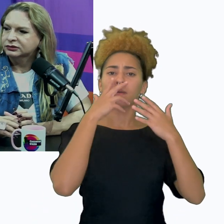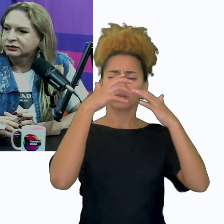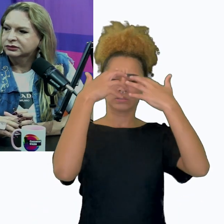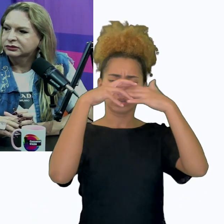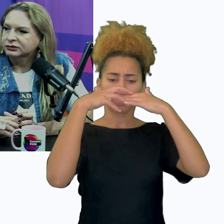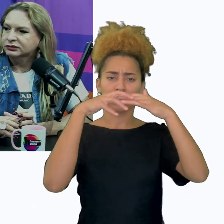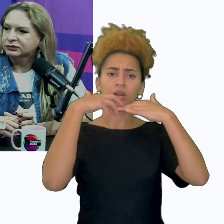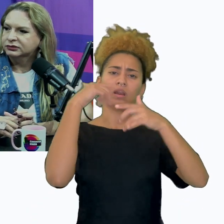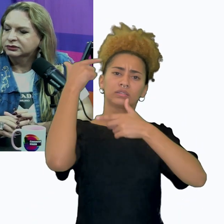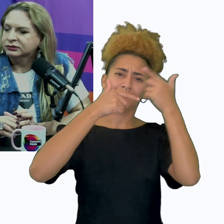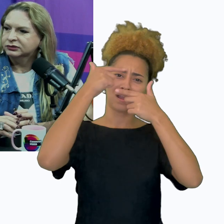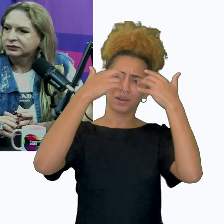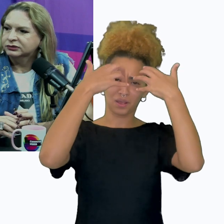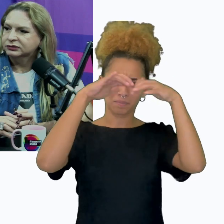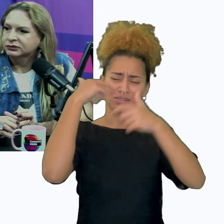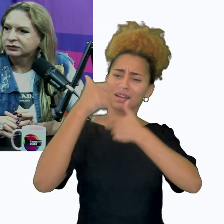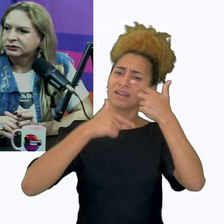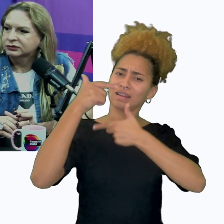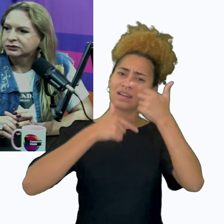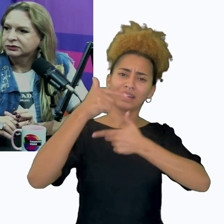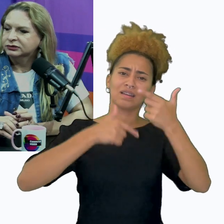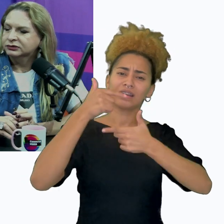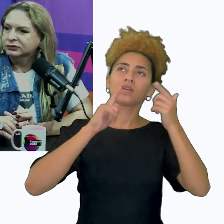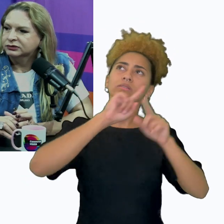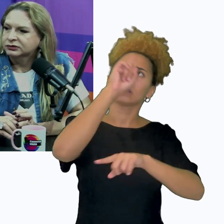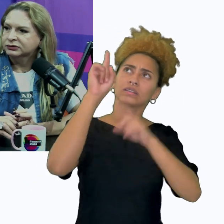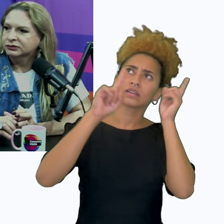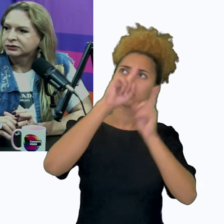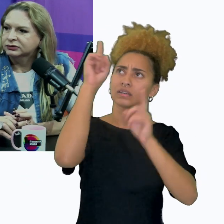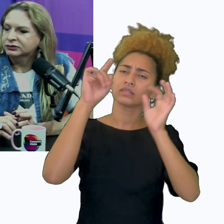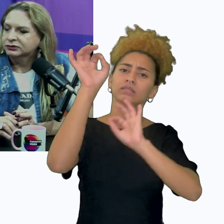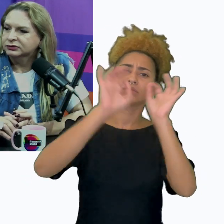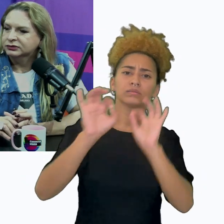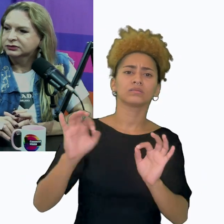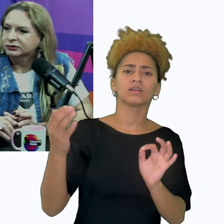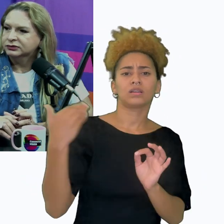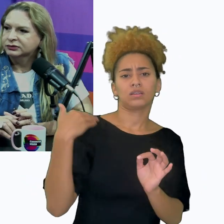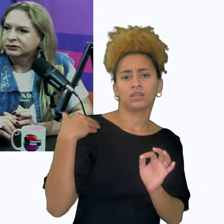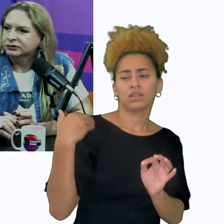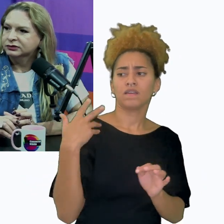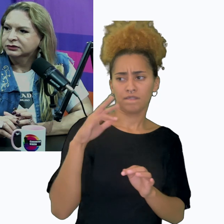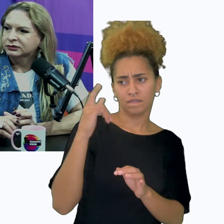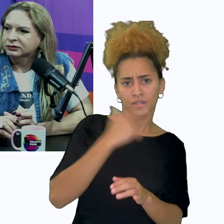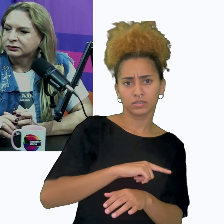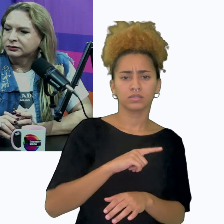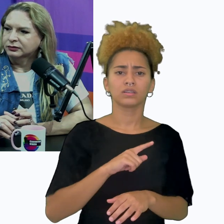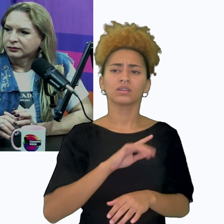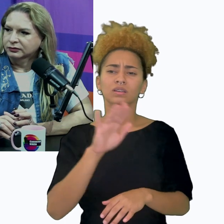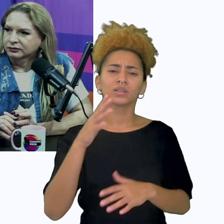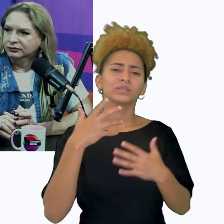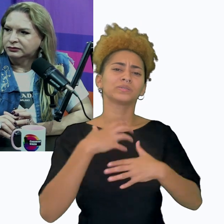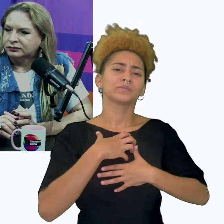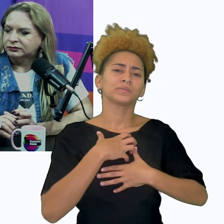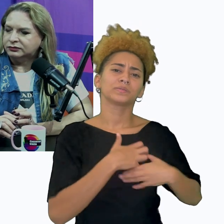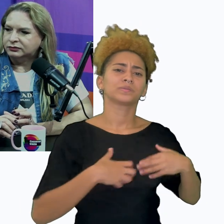pressão, que é a minha cabeça fica trabalhando, eu tô com uma ideia assim, vou fazer, não, mas agora não dá certo não, tu acha que vai dar